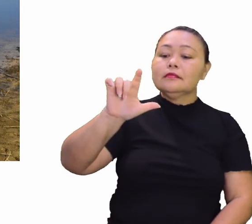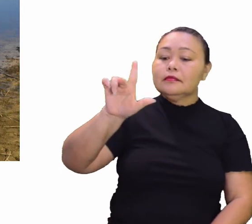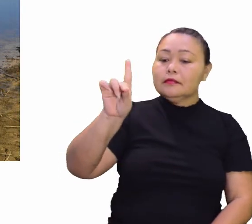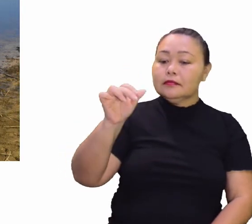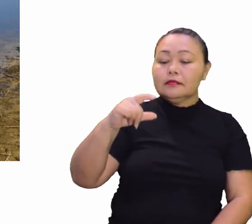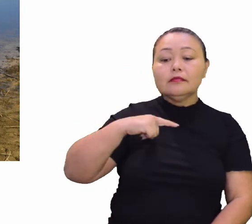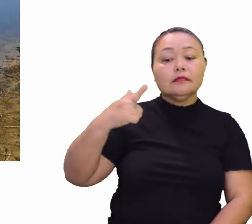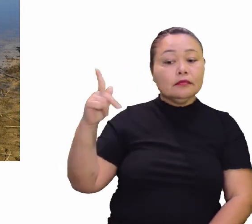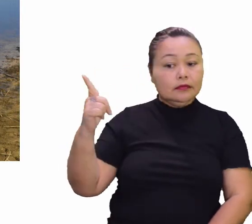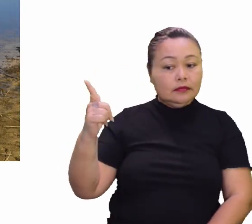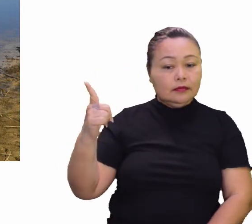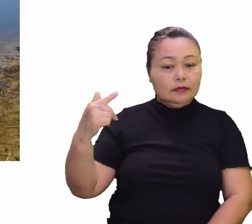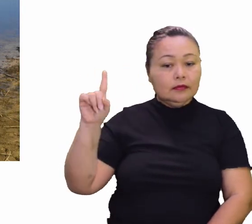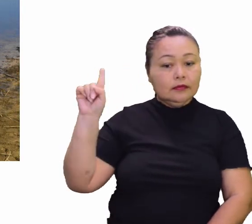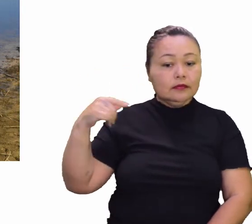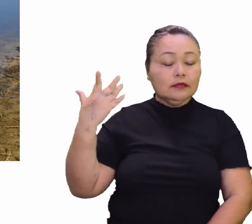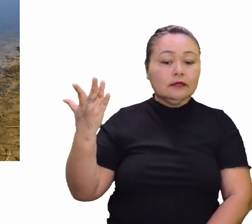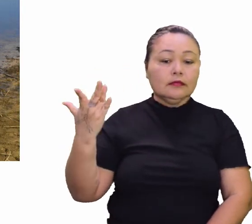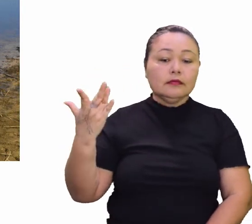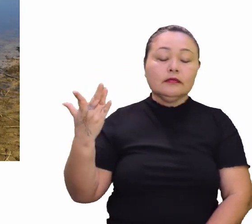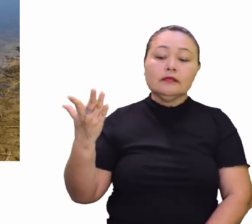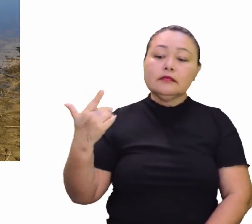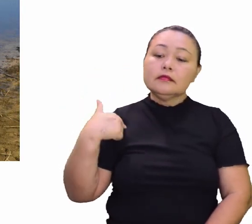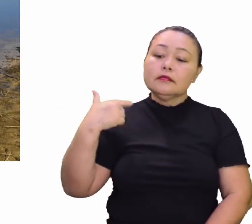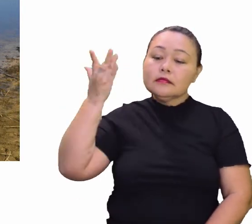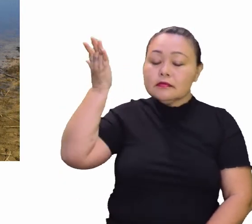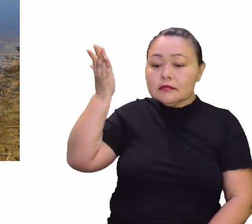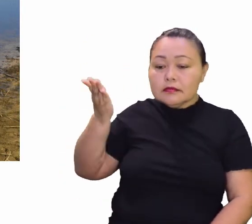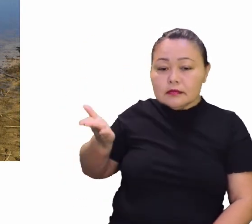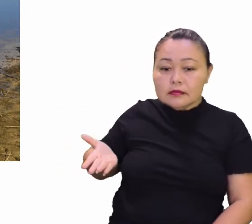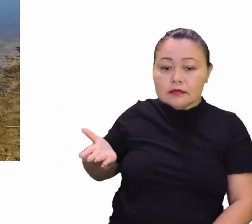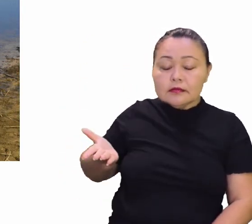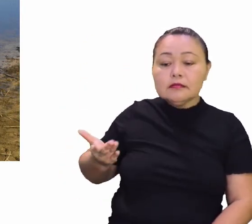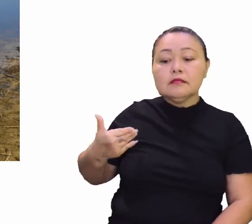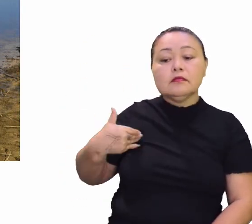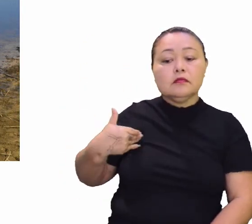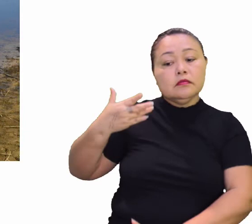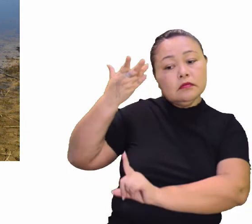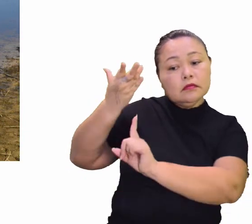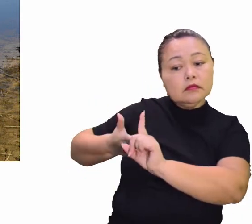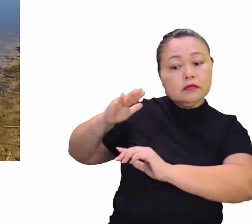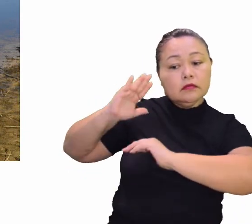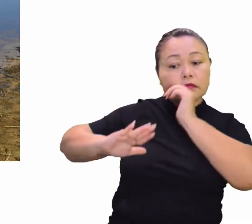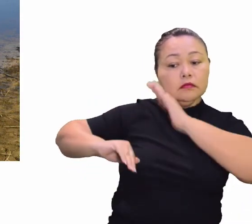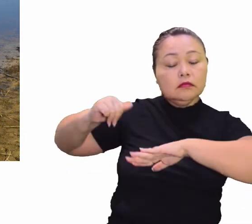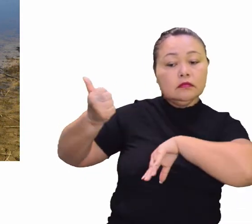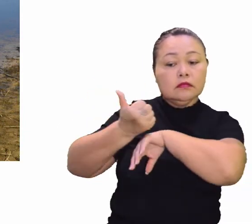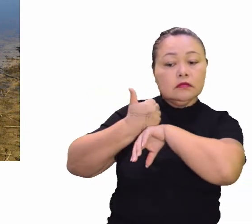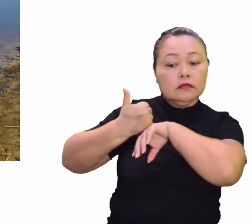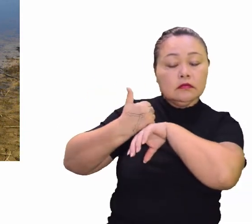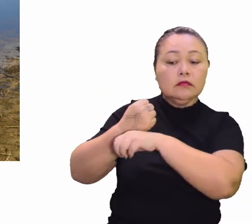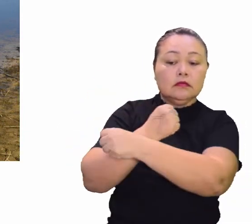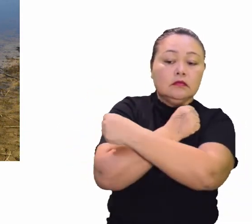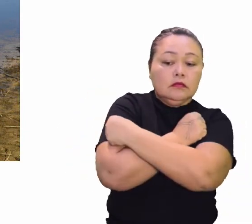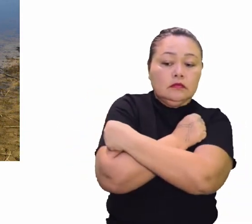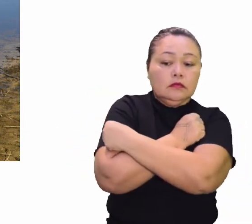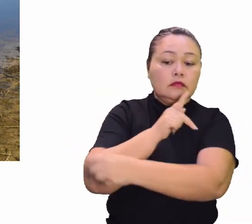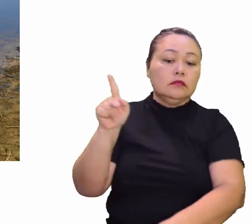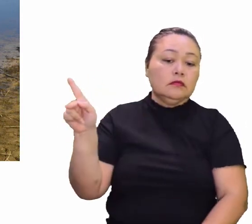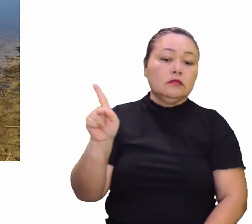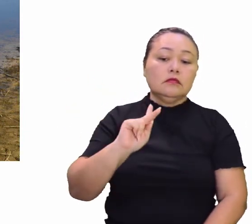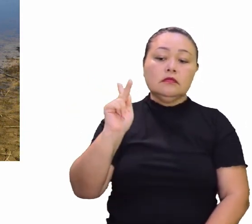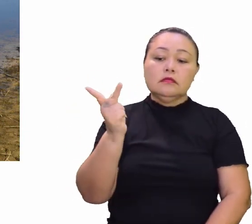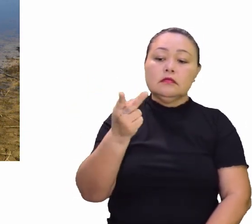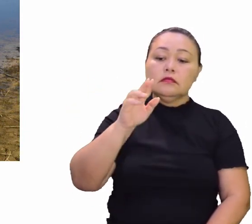gente em geografia, né, Rogério? Exato. Uma pessoa, uma extraordinária profissional. Nosso forte abraço à professora